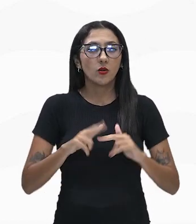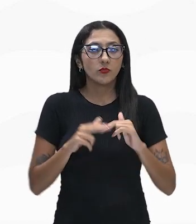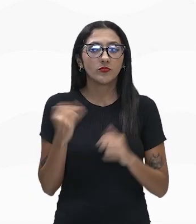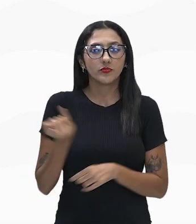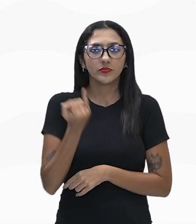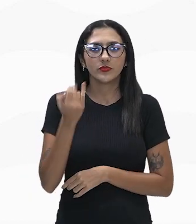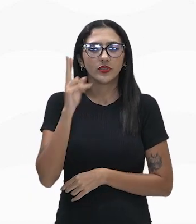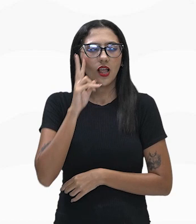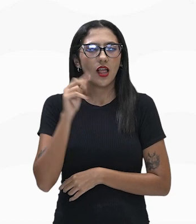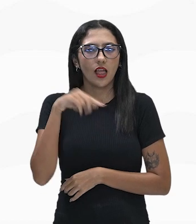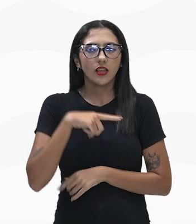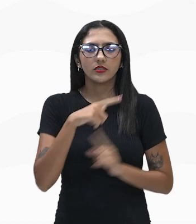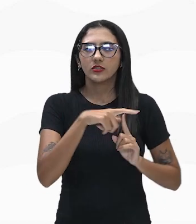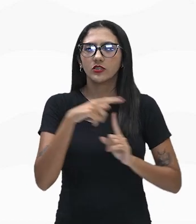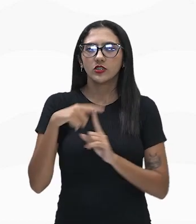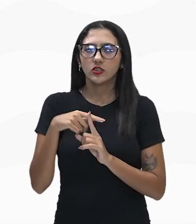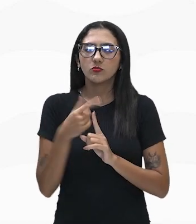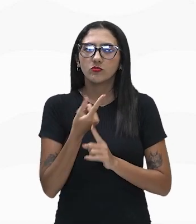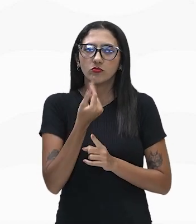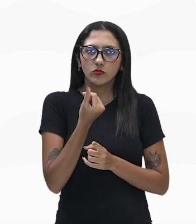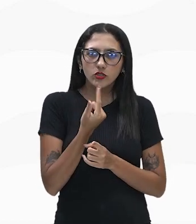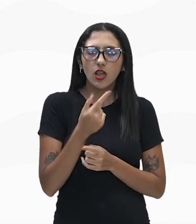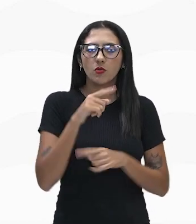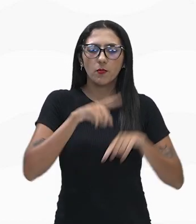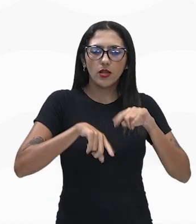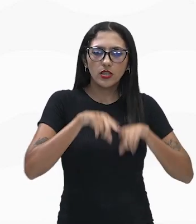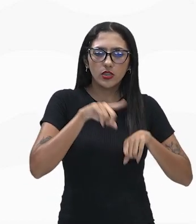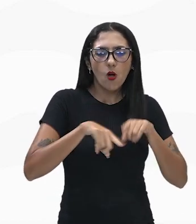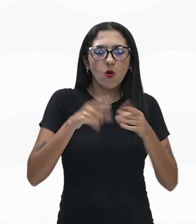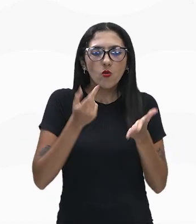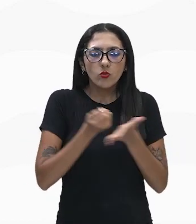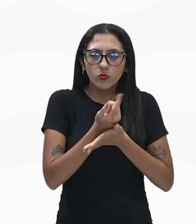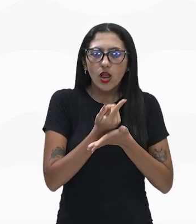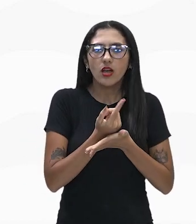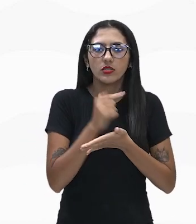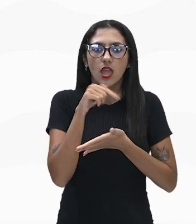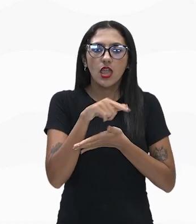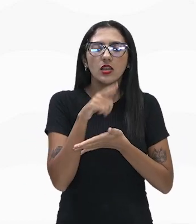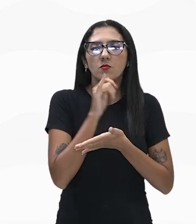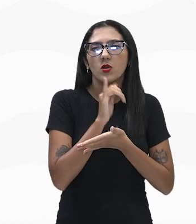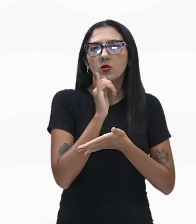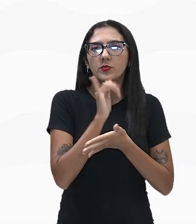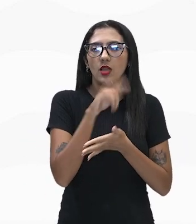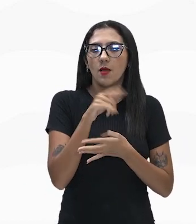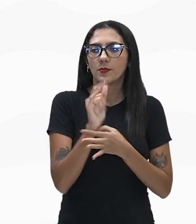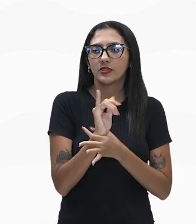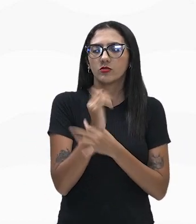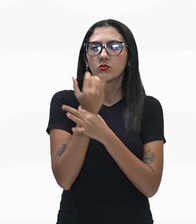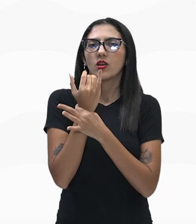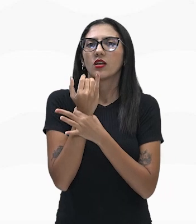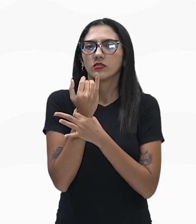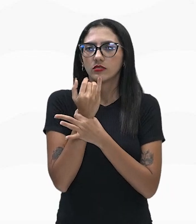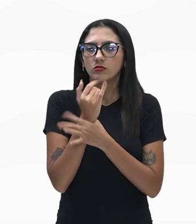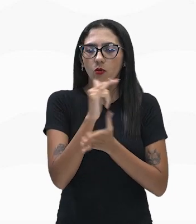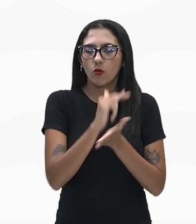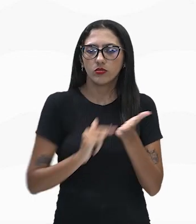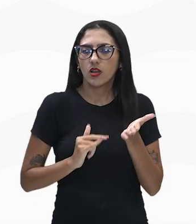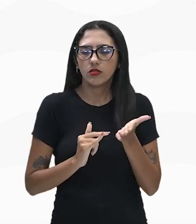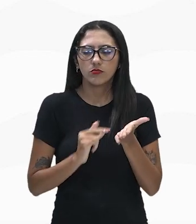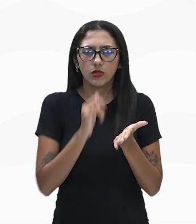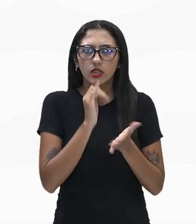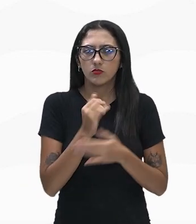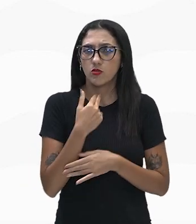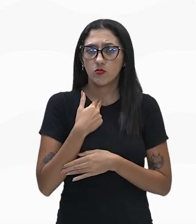de empréstimo, o bem adquirido, na maior parte das vezes, serve como garantia do contrato, não podendo ser vendido